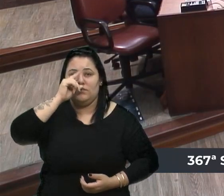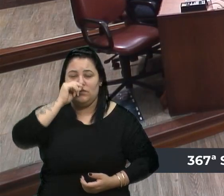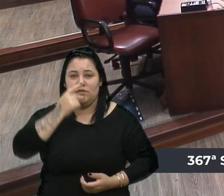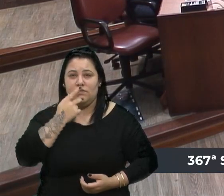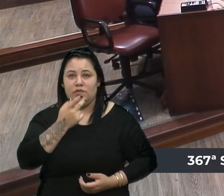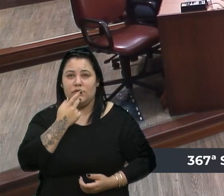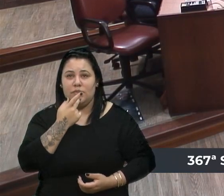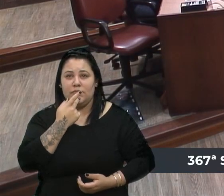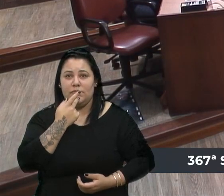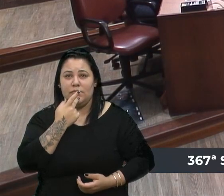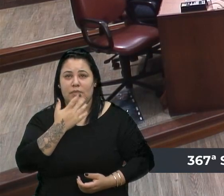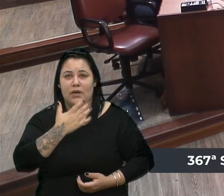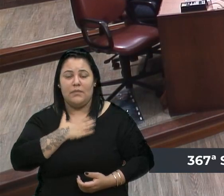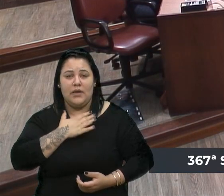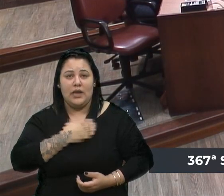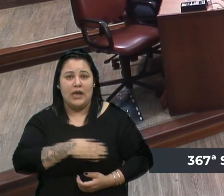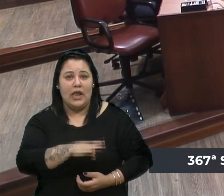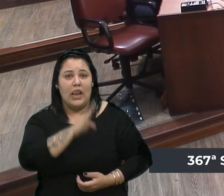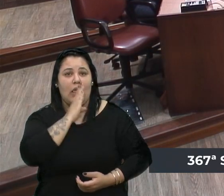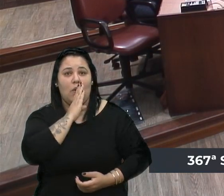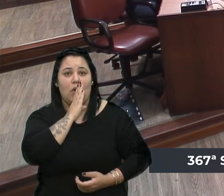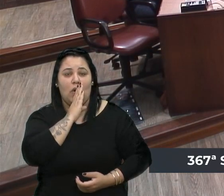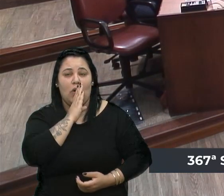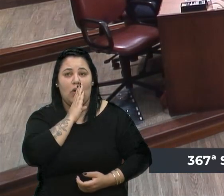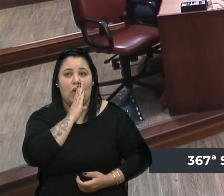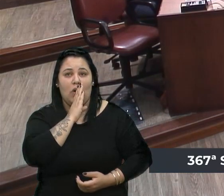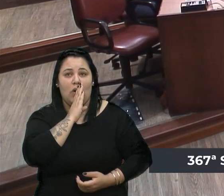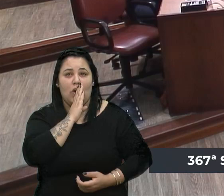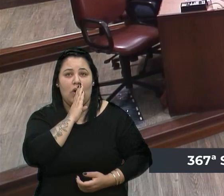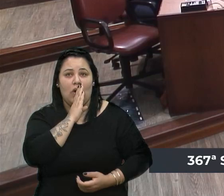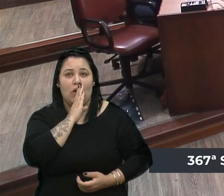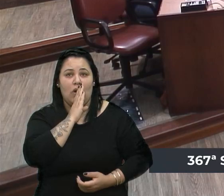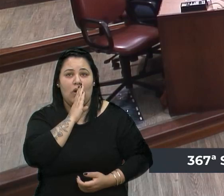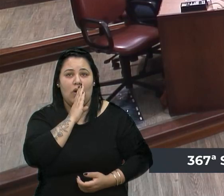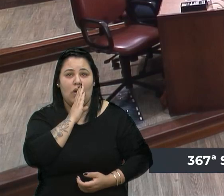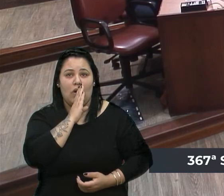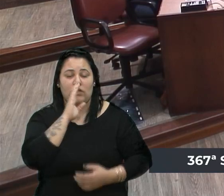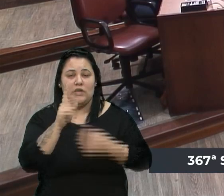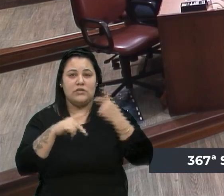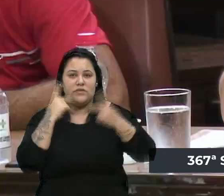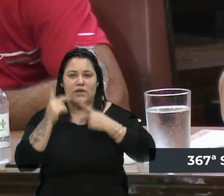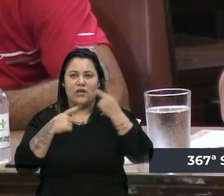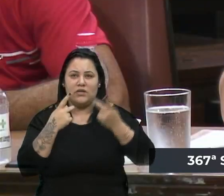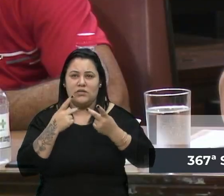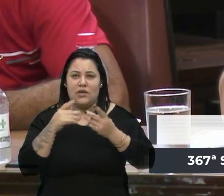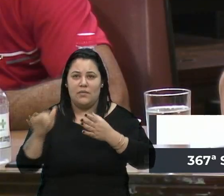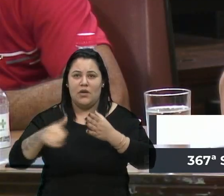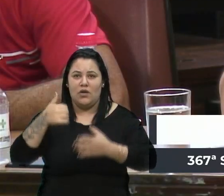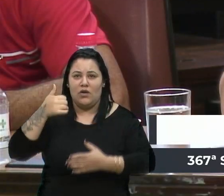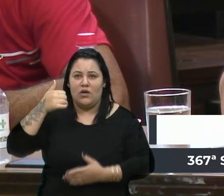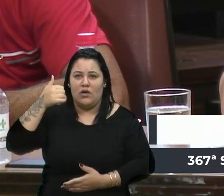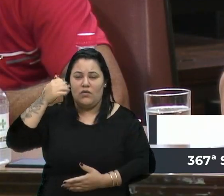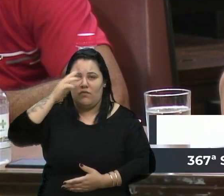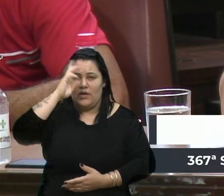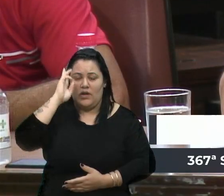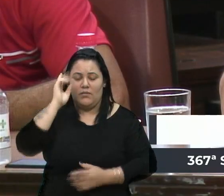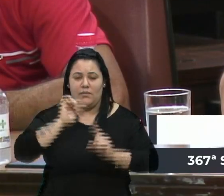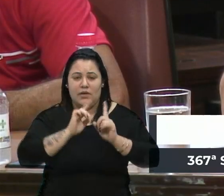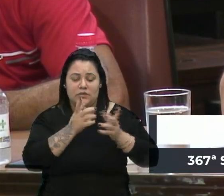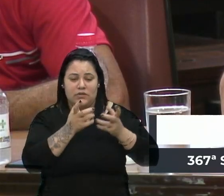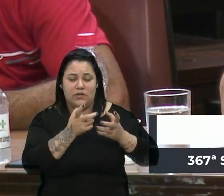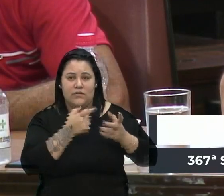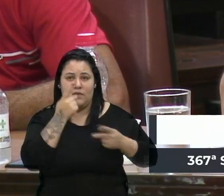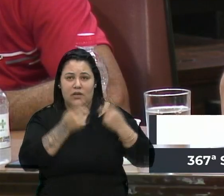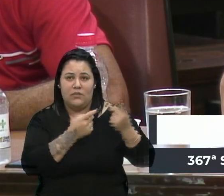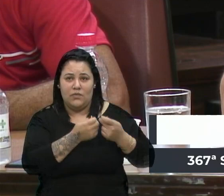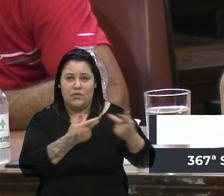calar a boca, né? Porque eu falei aqui das falas, aqui foi a melhor, foi o Jânio Valim. Mas assim, olha, eu quero só dizer uma coisa. Eu